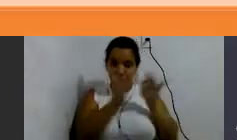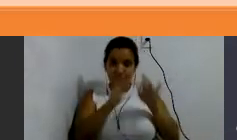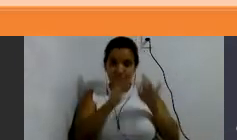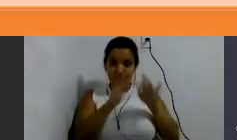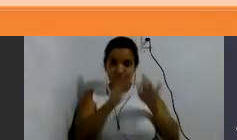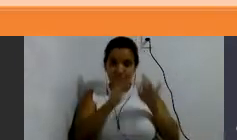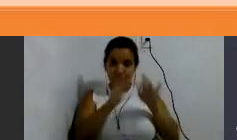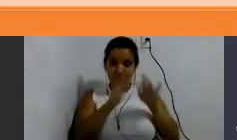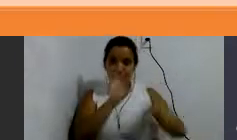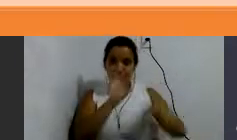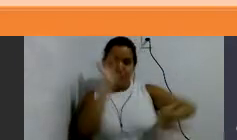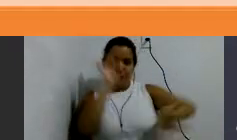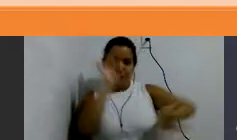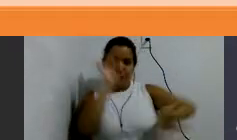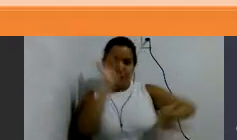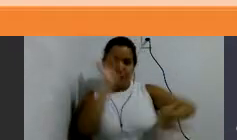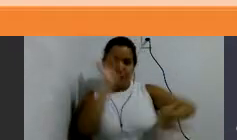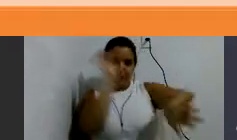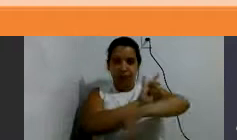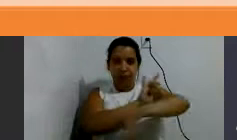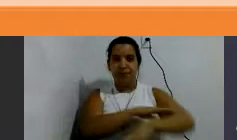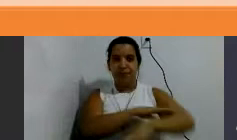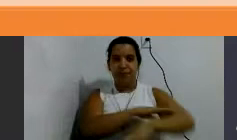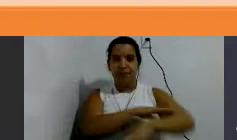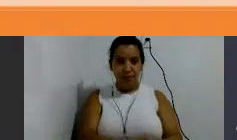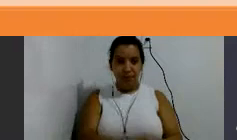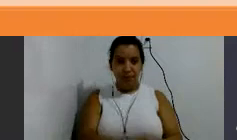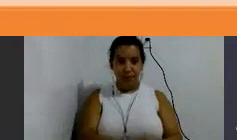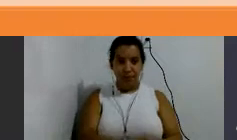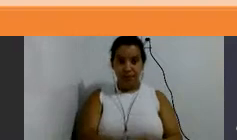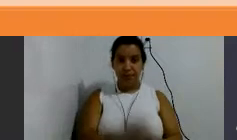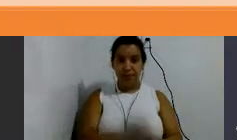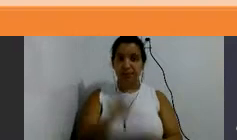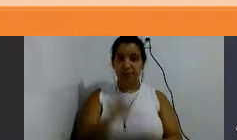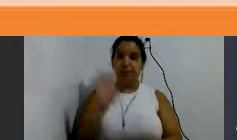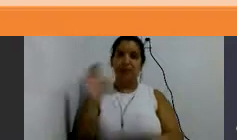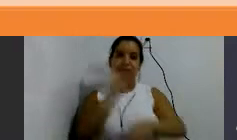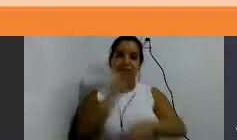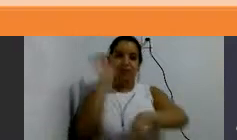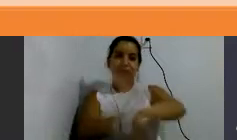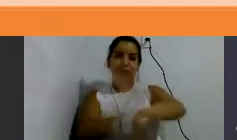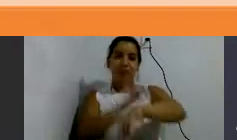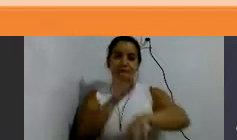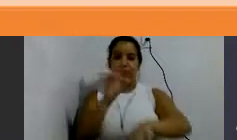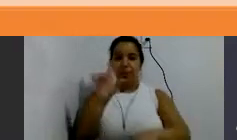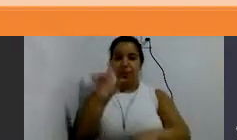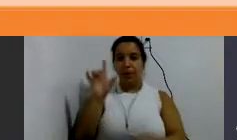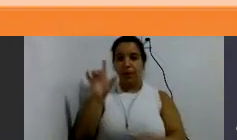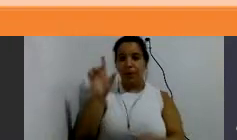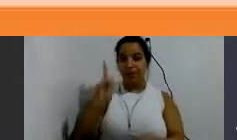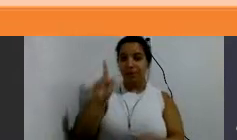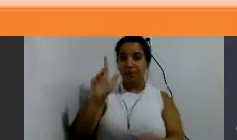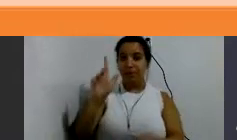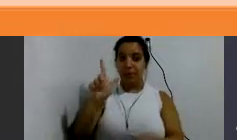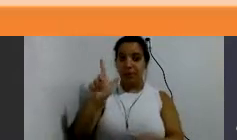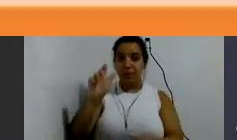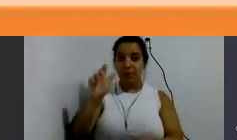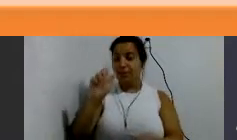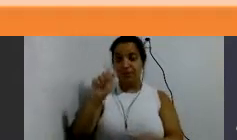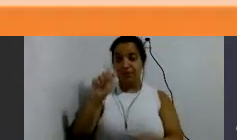vetor infectado, a fêmea do mosquito palha, do gênero Lutsomia, principalmente a espécie